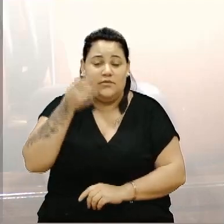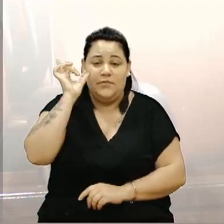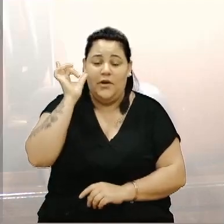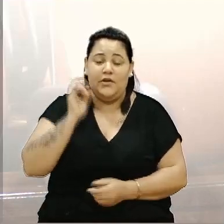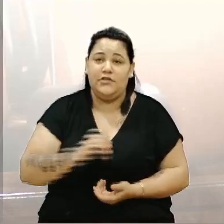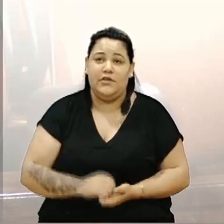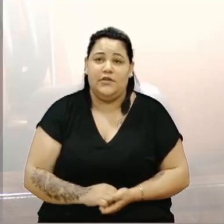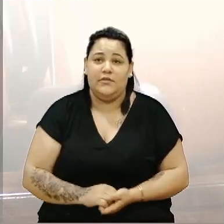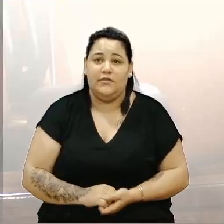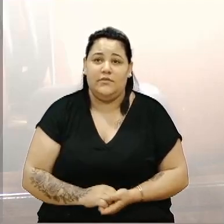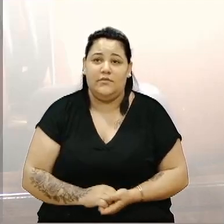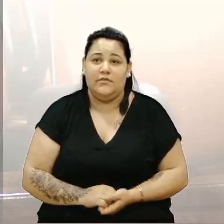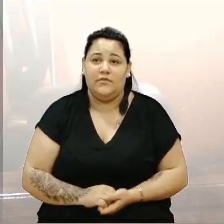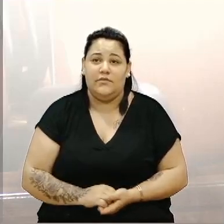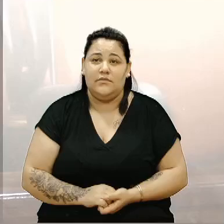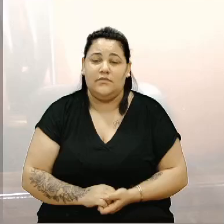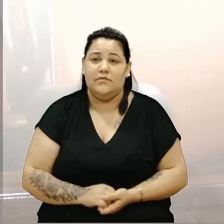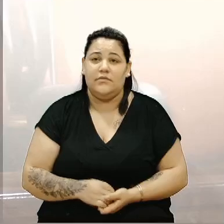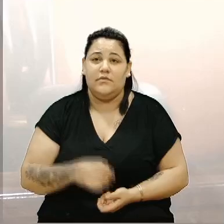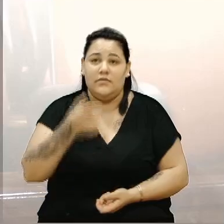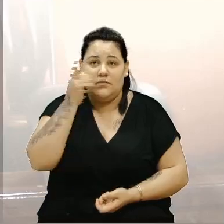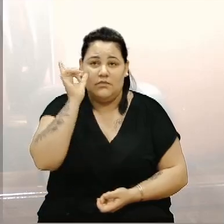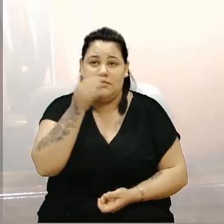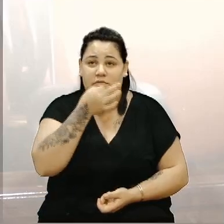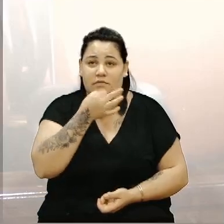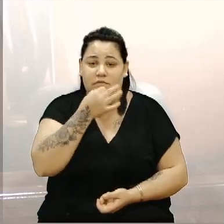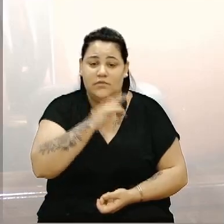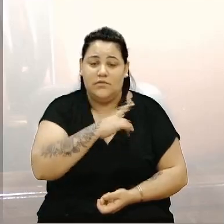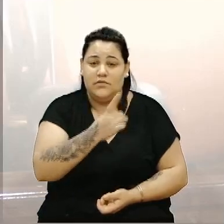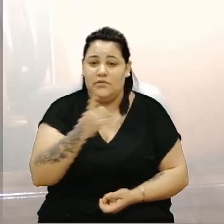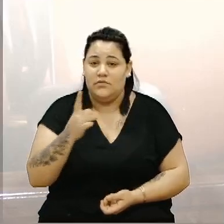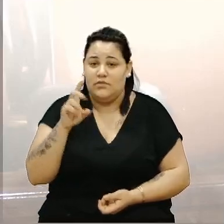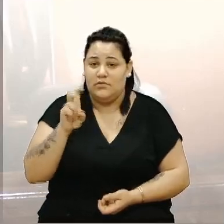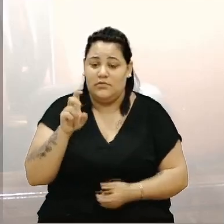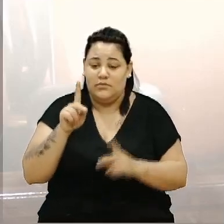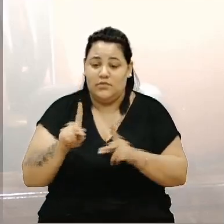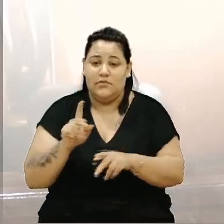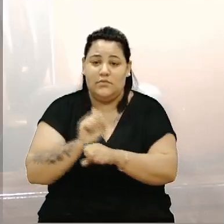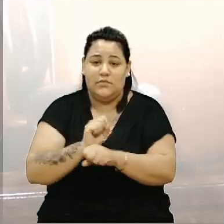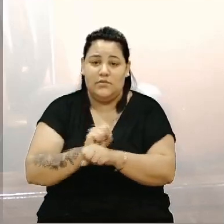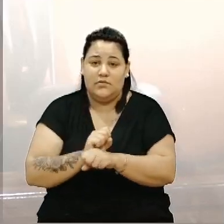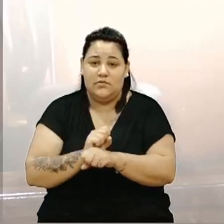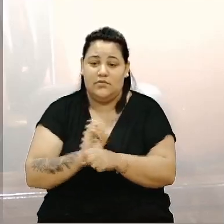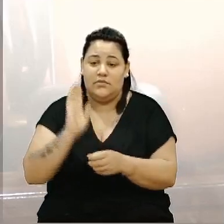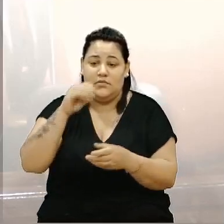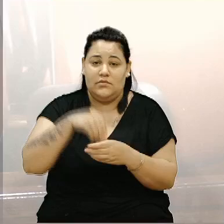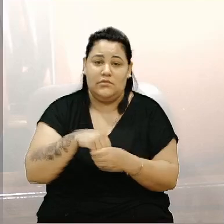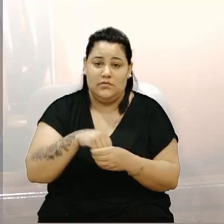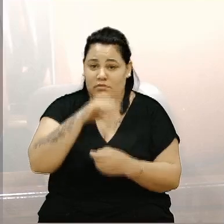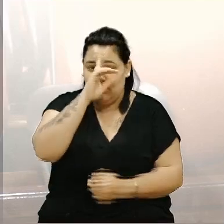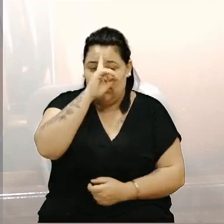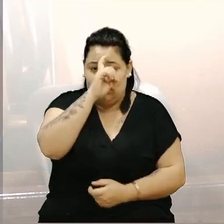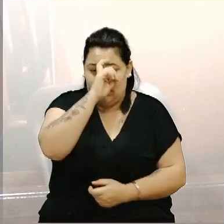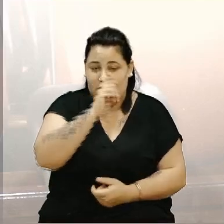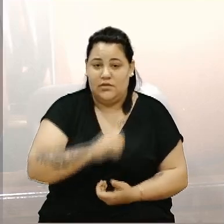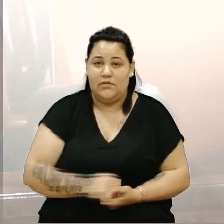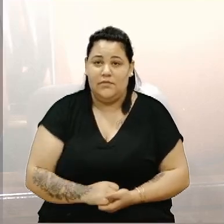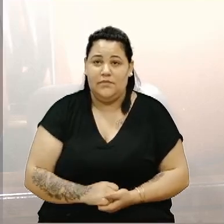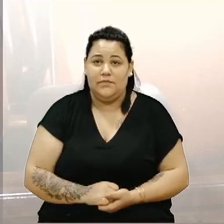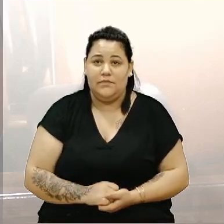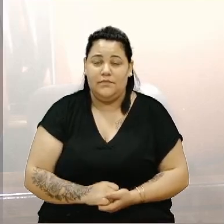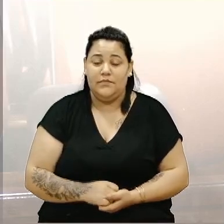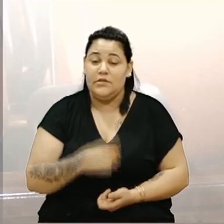da Rádio Caxias, a gente tinha 115 pessoas aguardando leitos nos hospitais. 115 pessoas aguardando leitos